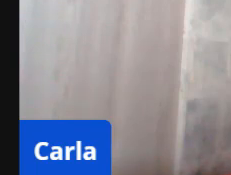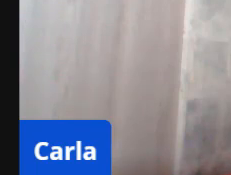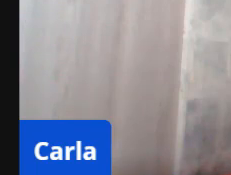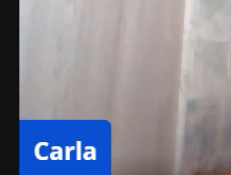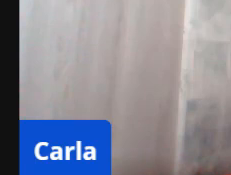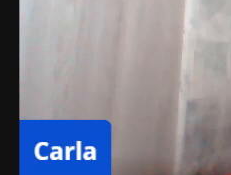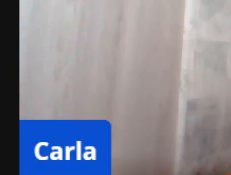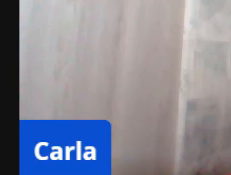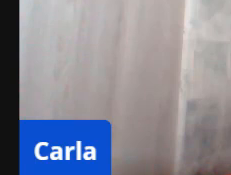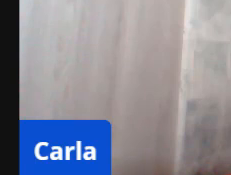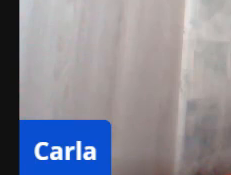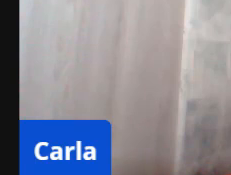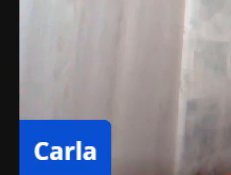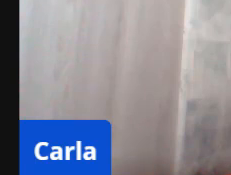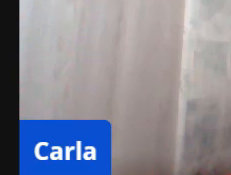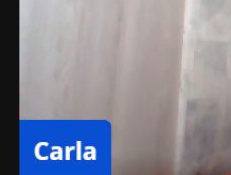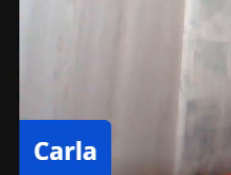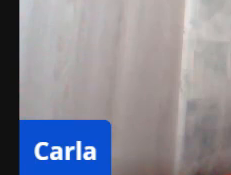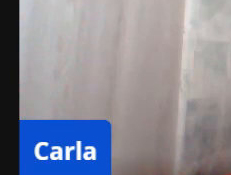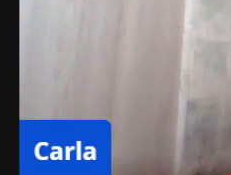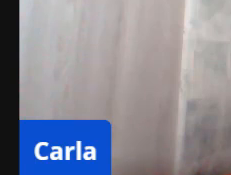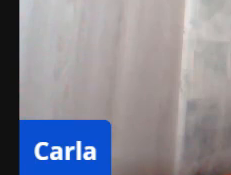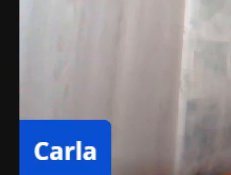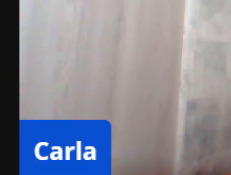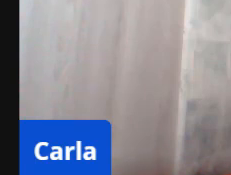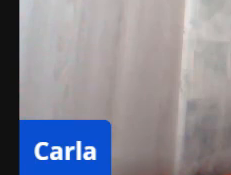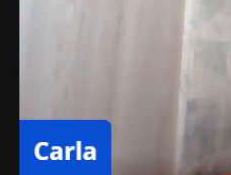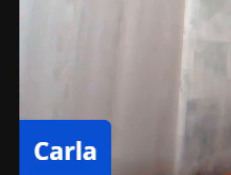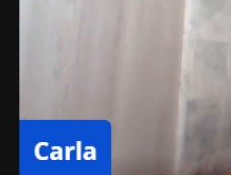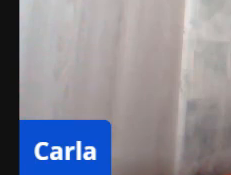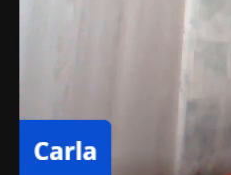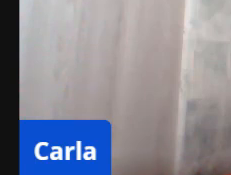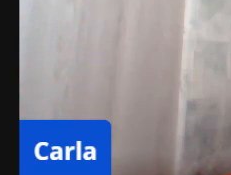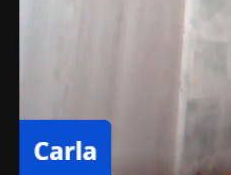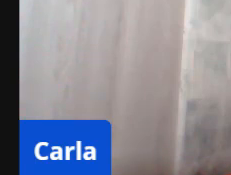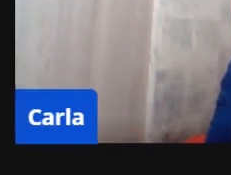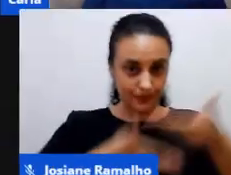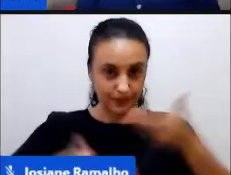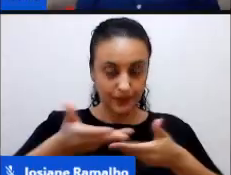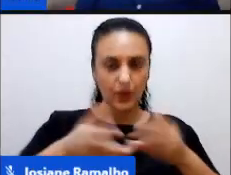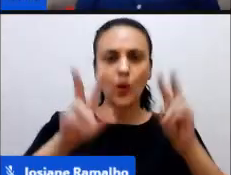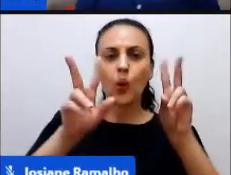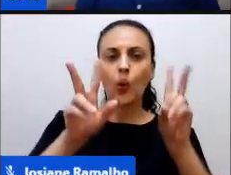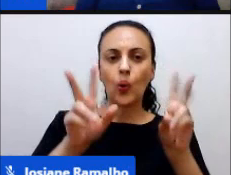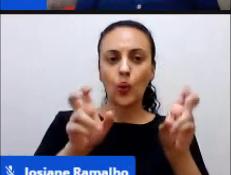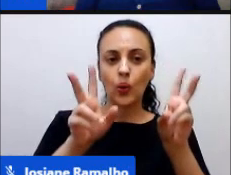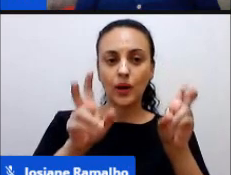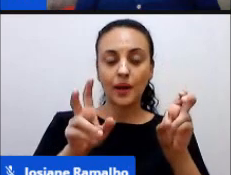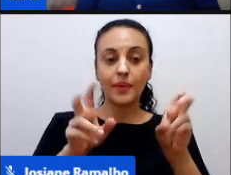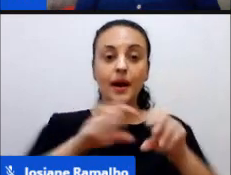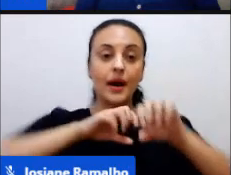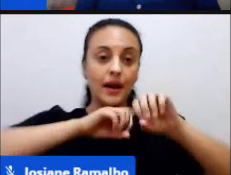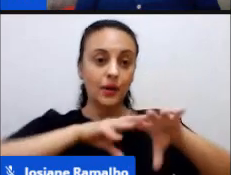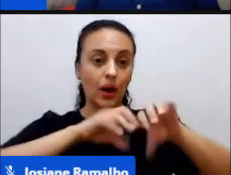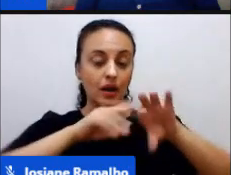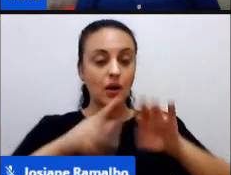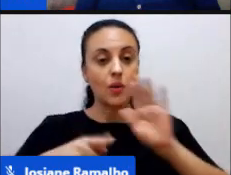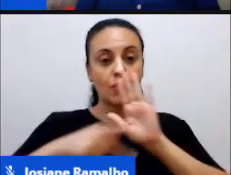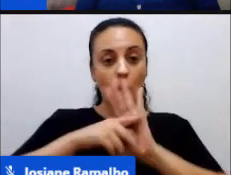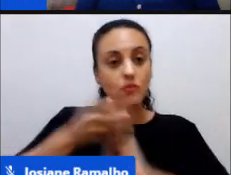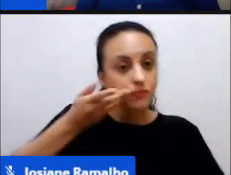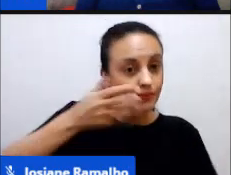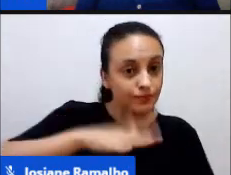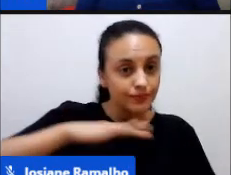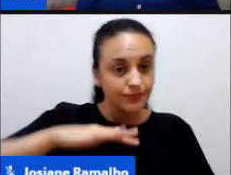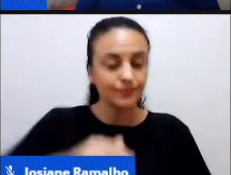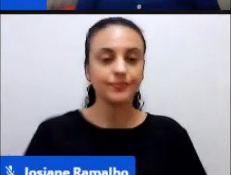Diálogo entre a Teoria e a Prática, que discutirá o tema Educação Infantil, Criança